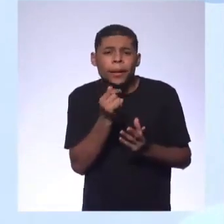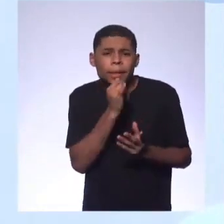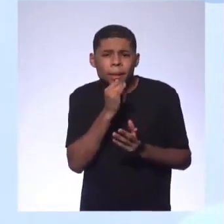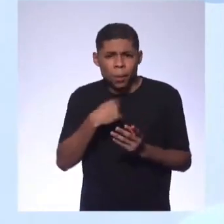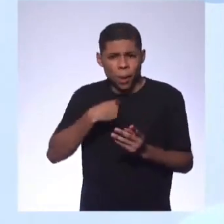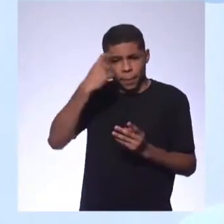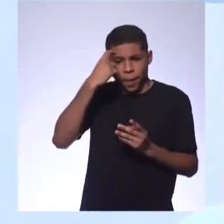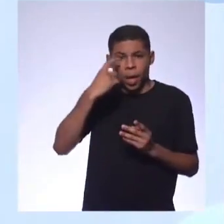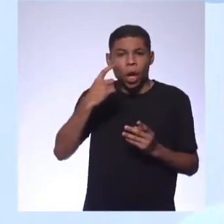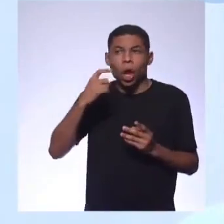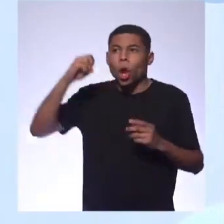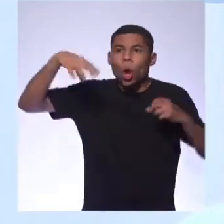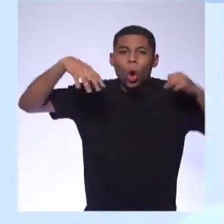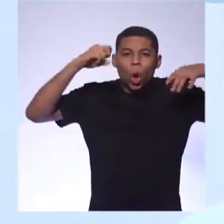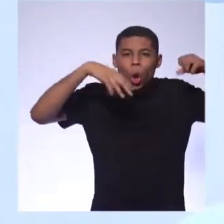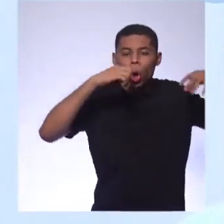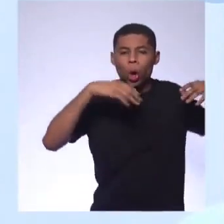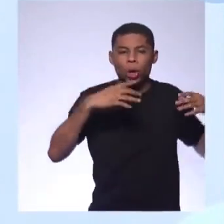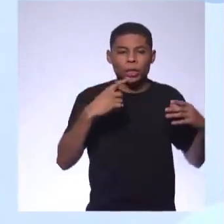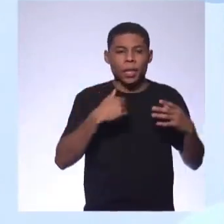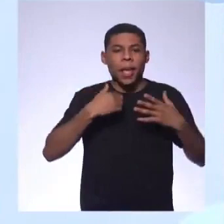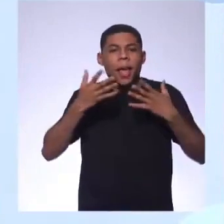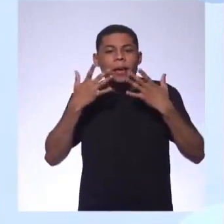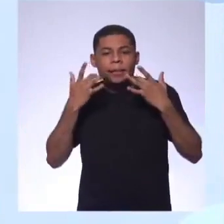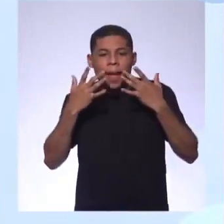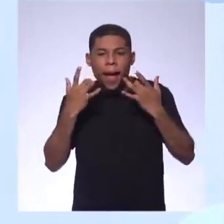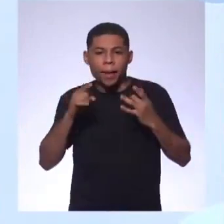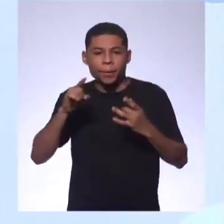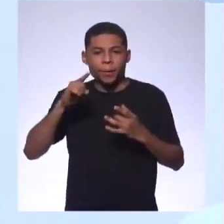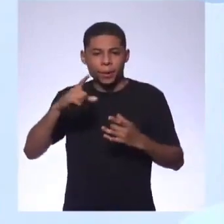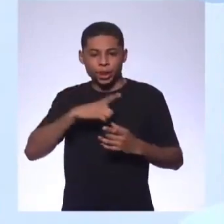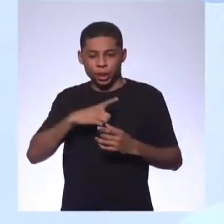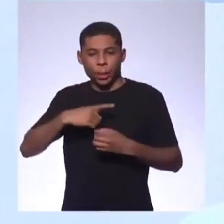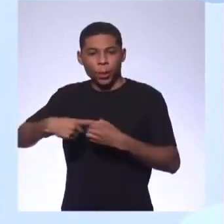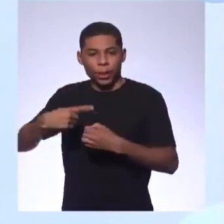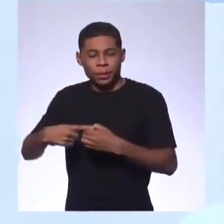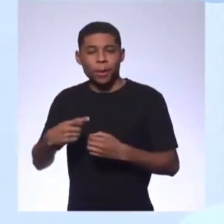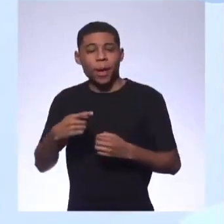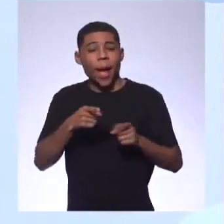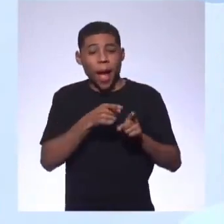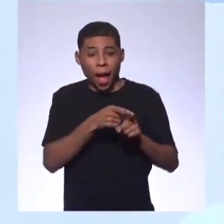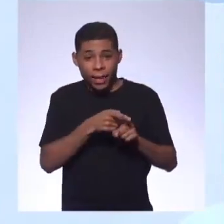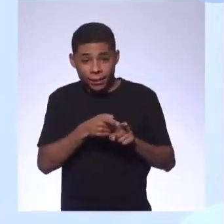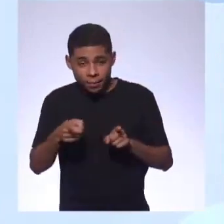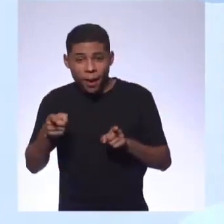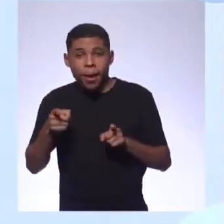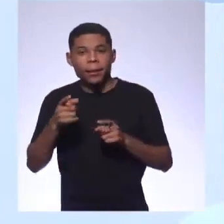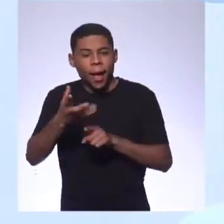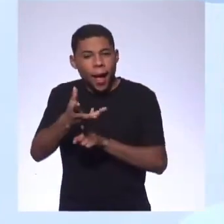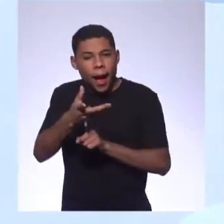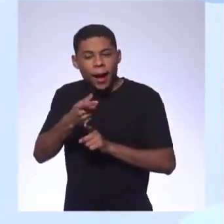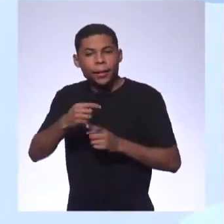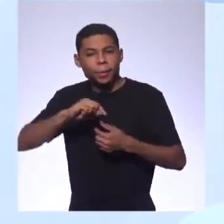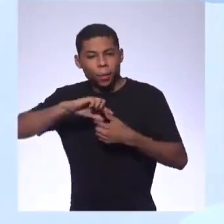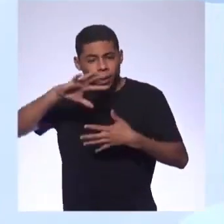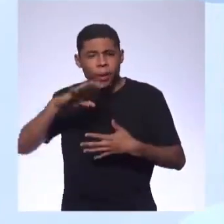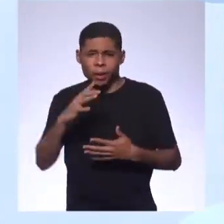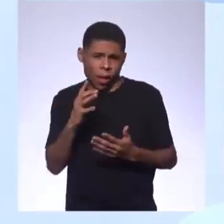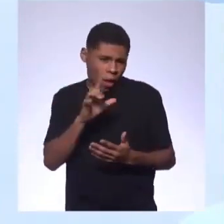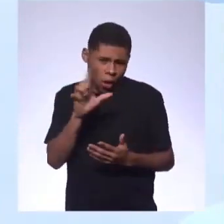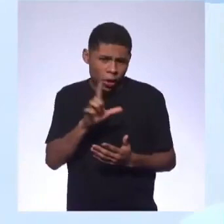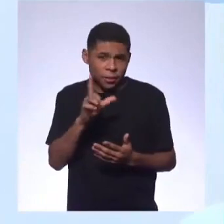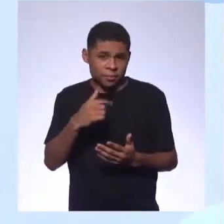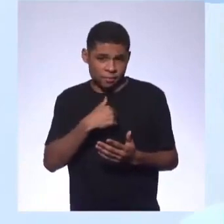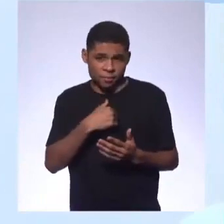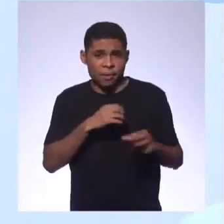ter luzes, de eu estar lá no Teatro Municipal, né? A Semana da Arte Moderna, que foi muito boa, claro, eu não estou aqui desfazendo